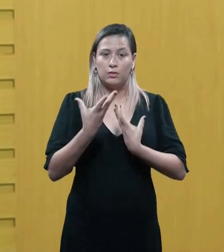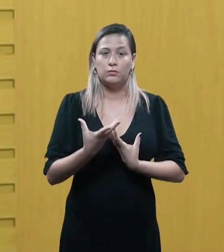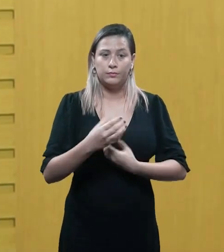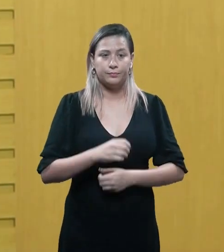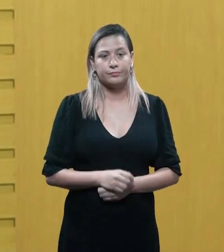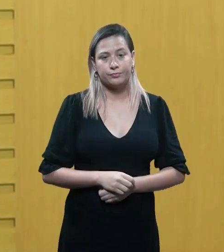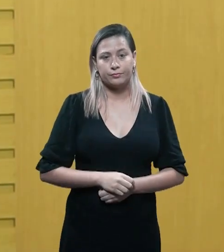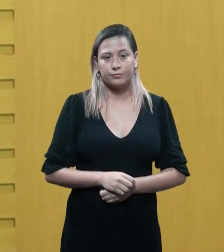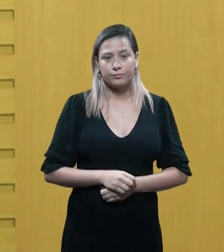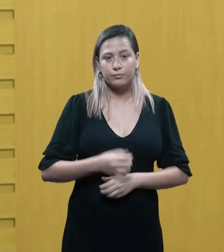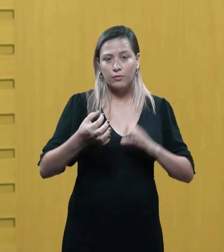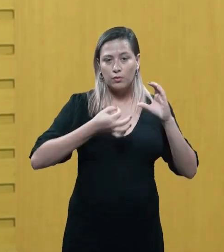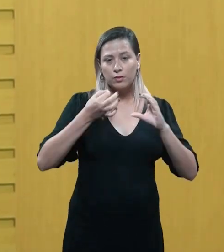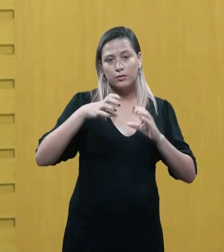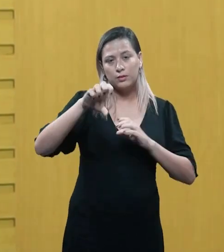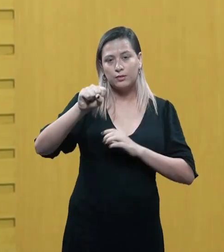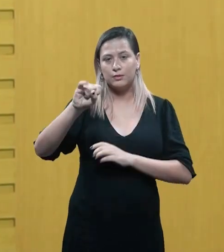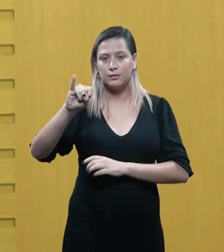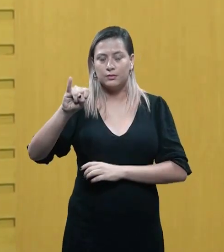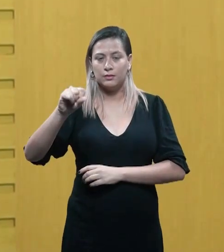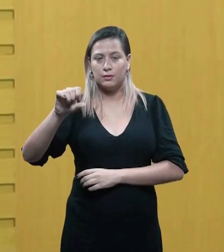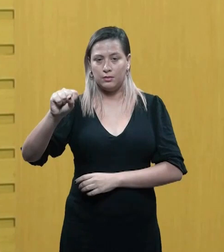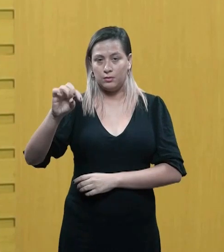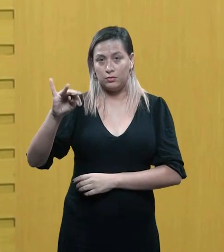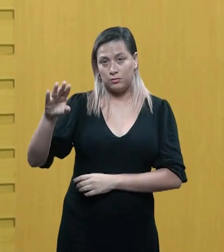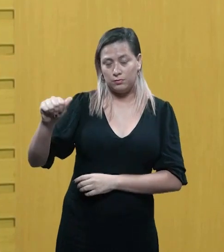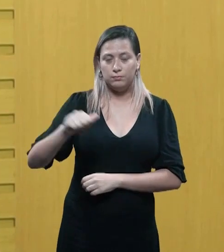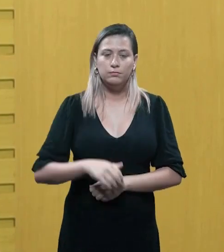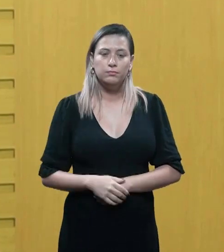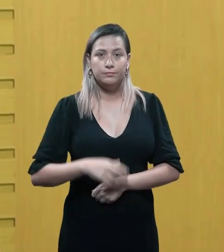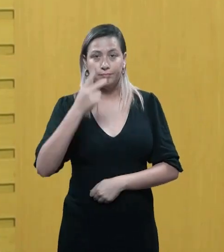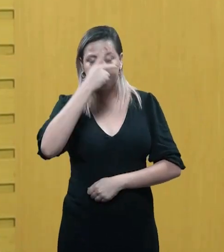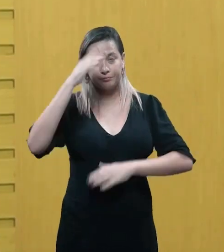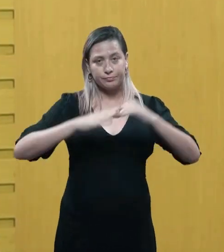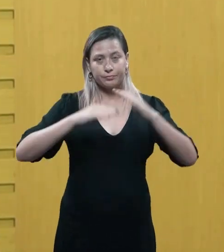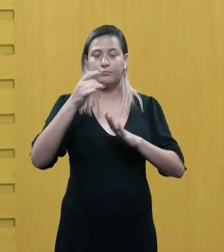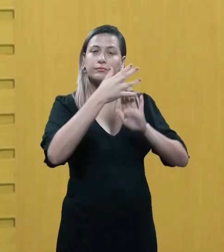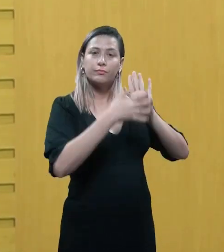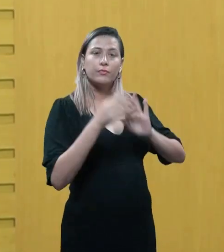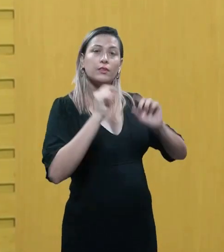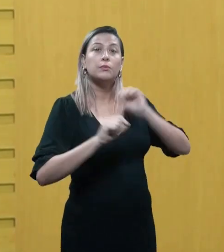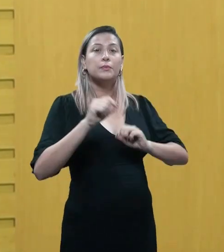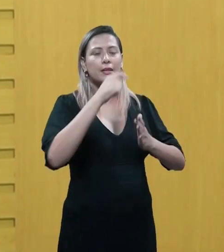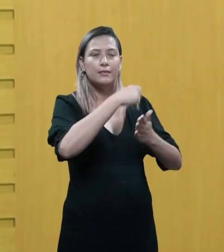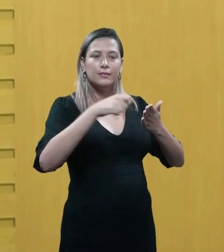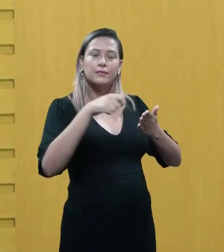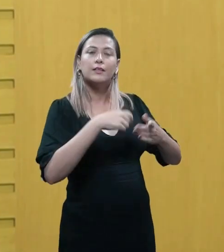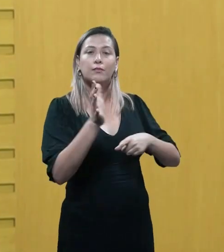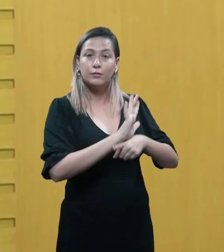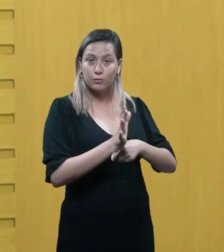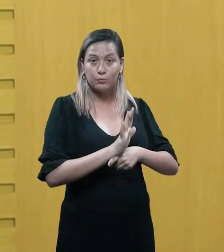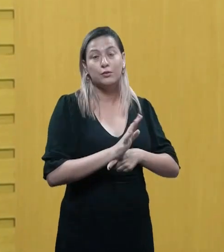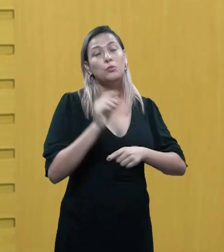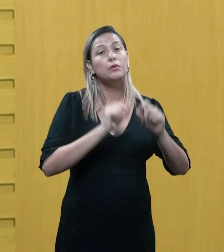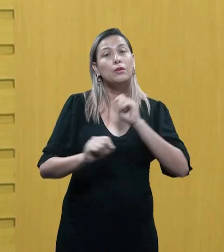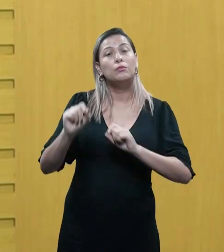e crítica e ensaística. Como eu expliquei, o roteirista é alguém que escreve um filme, um roteiro é